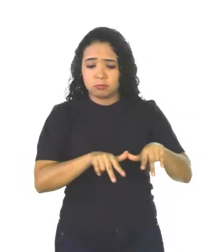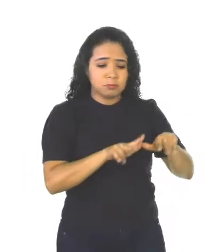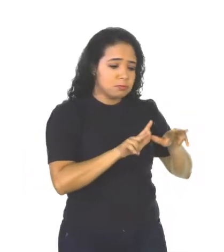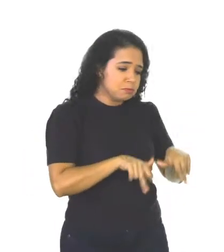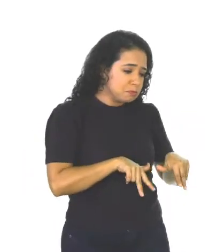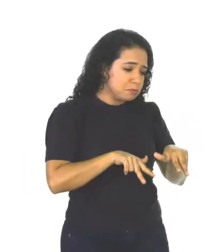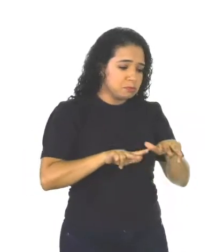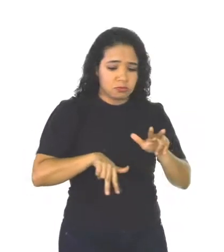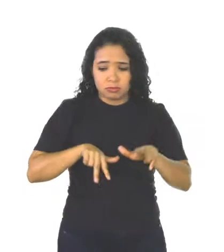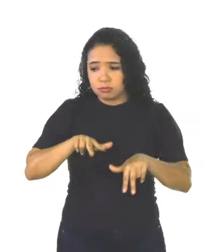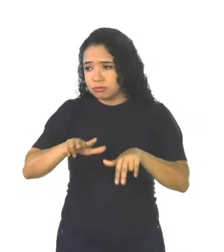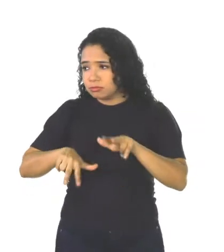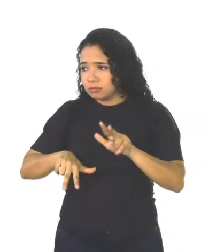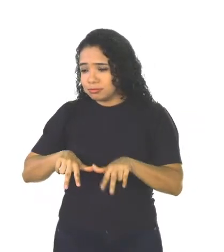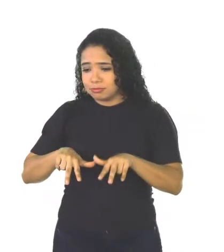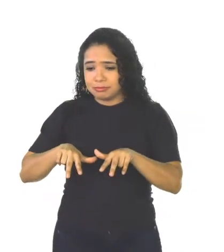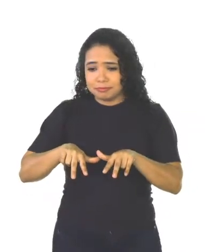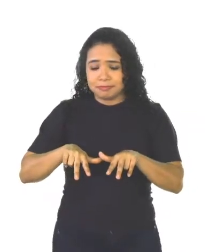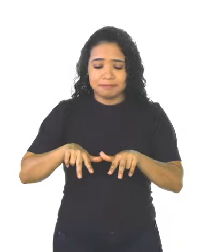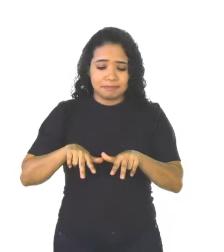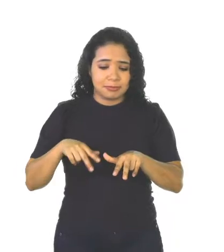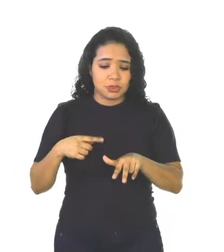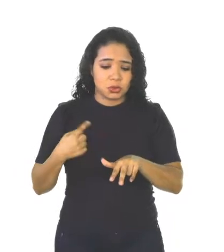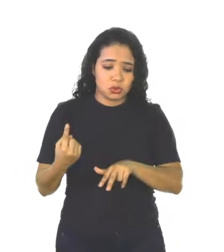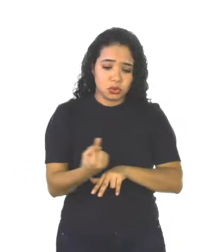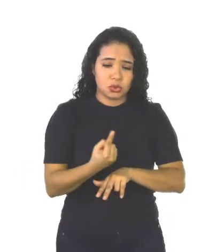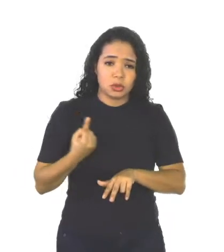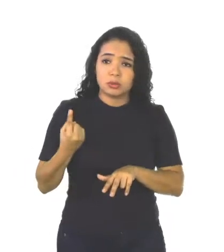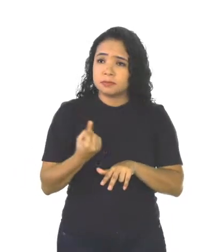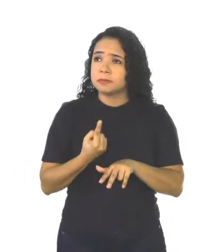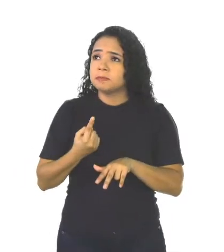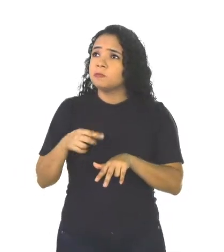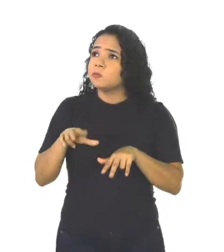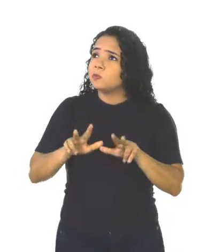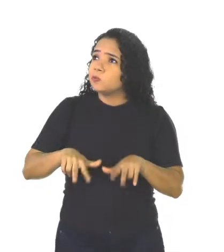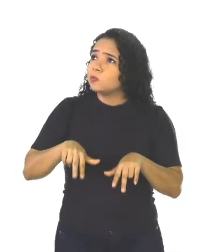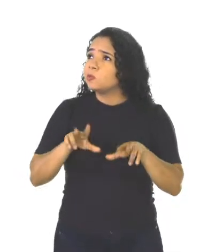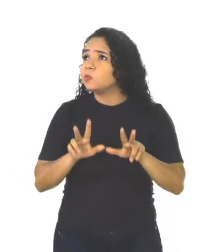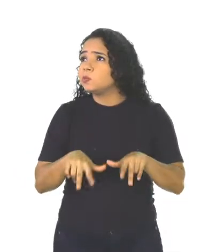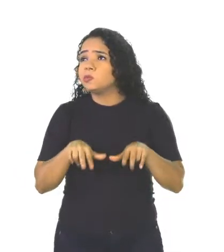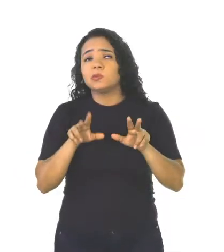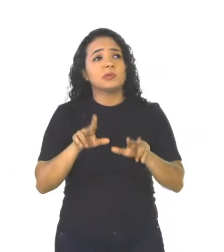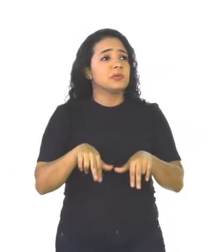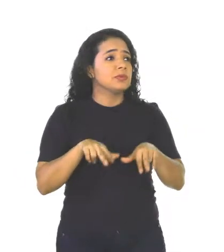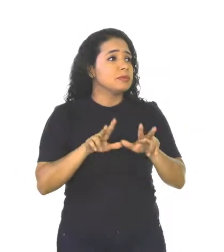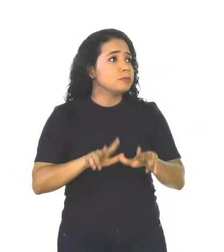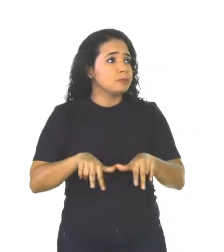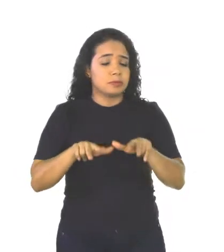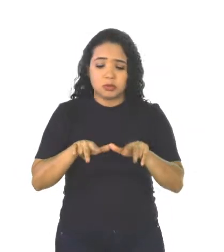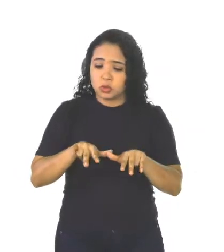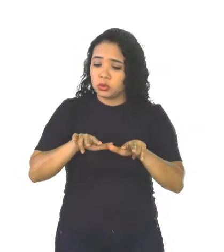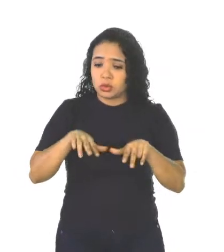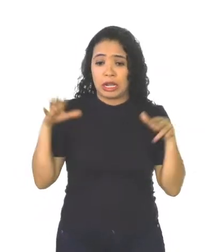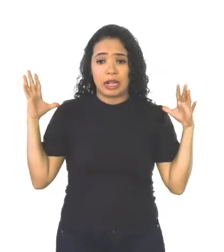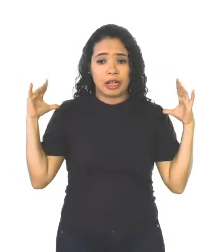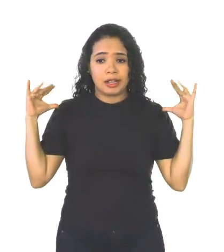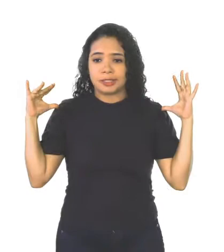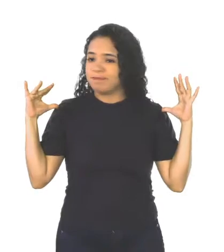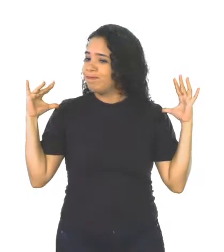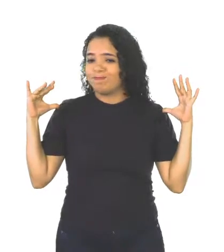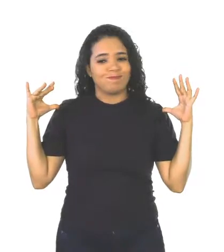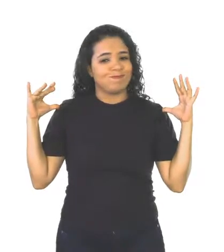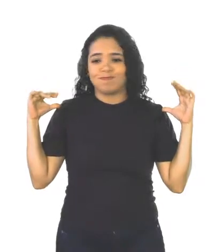num suspiro de solidão, distraída e avoada por estar sem usar as asas,